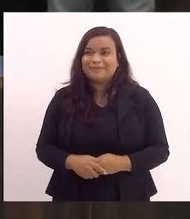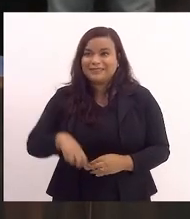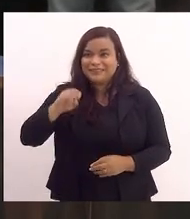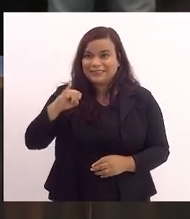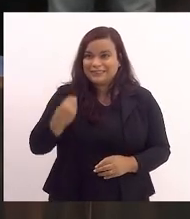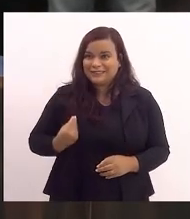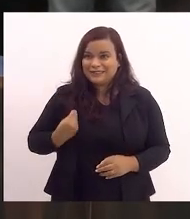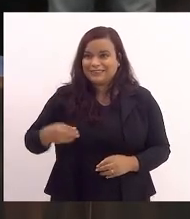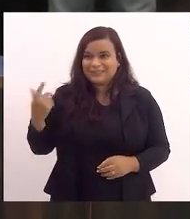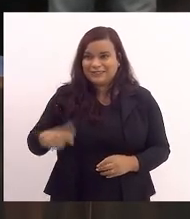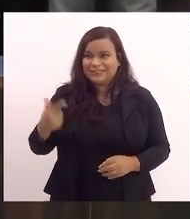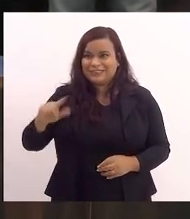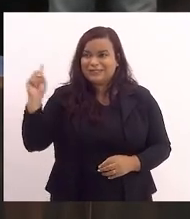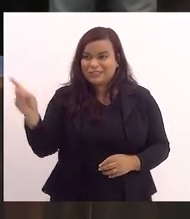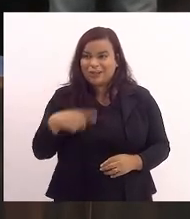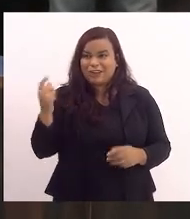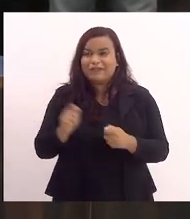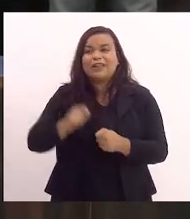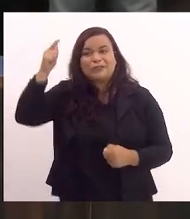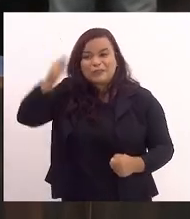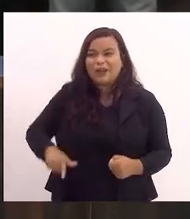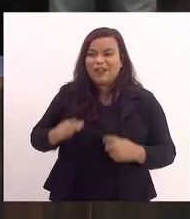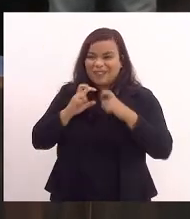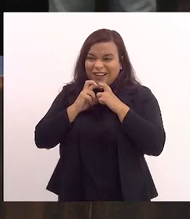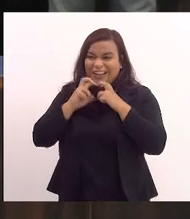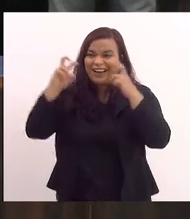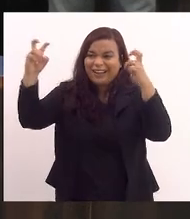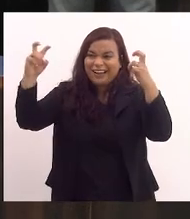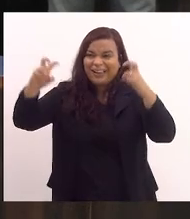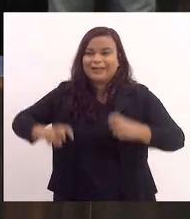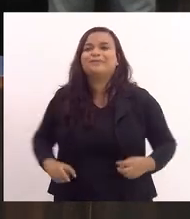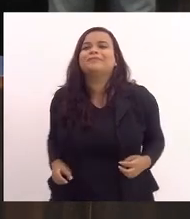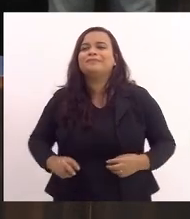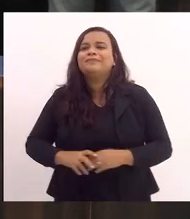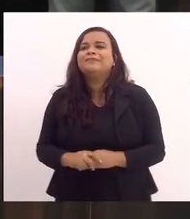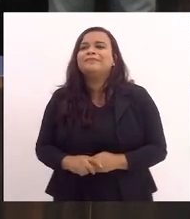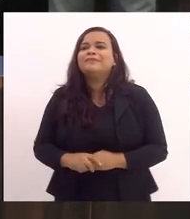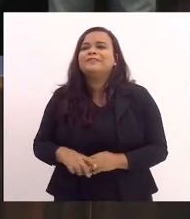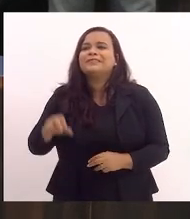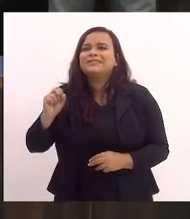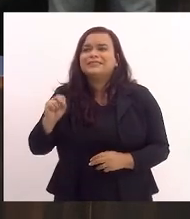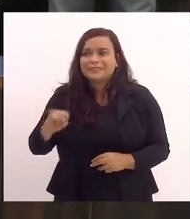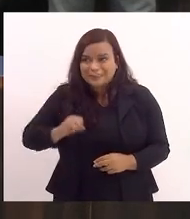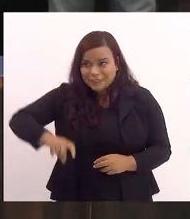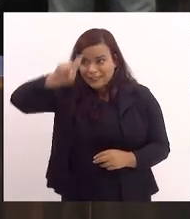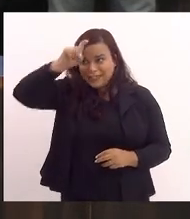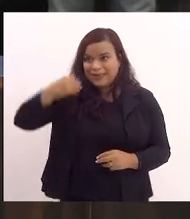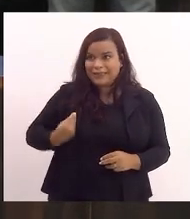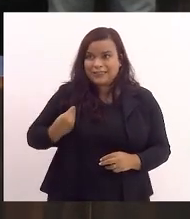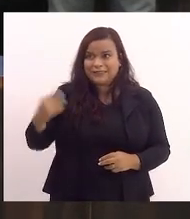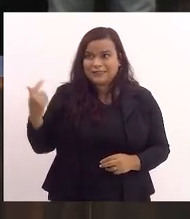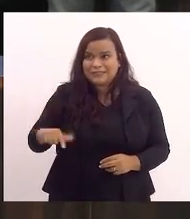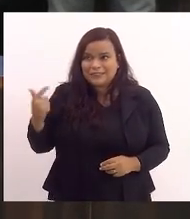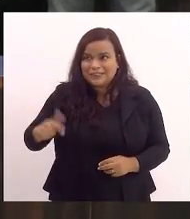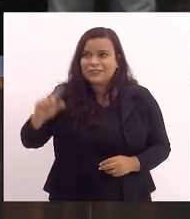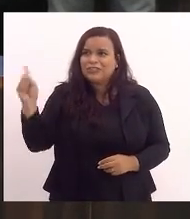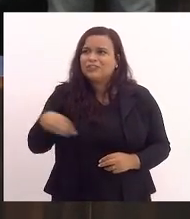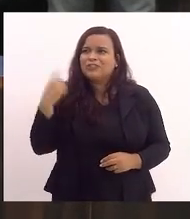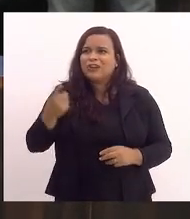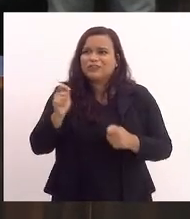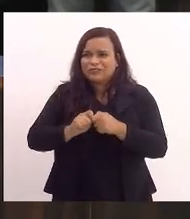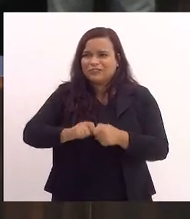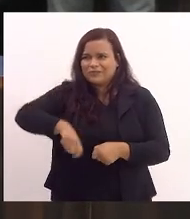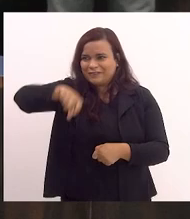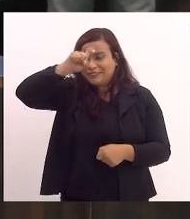existe... Faremos Palmares de novo! Se Palmares não existe... Faremos Palmares de